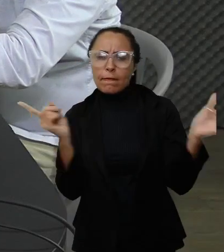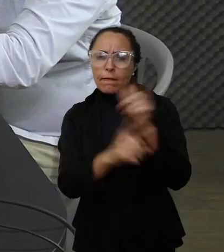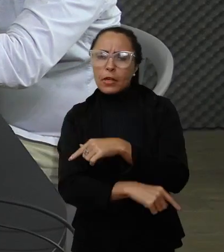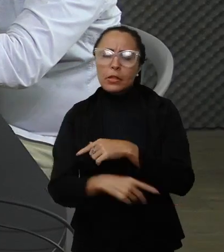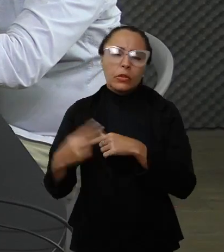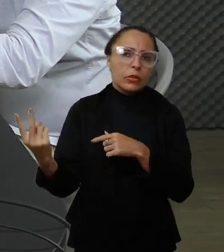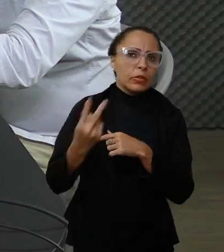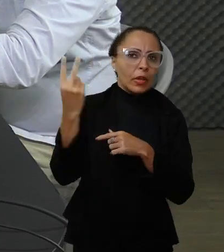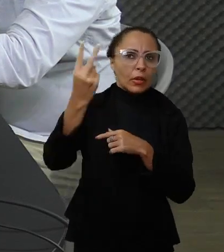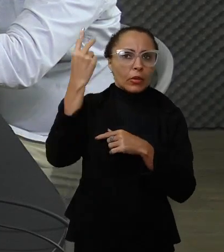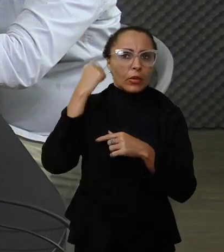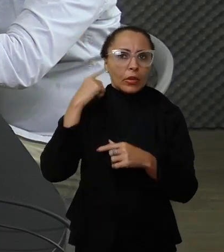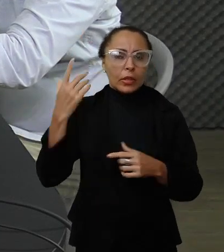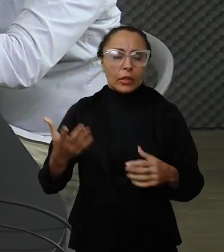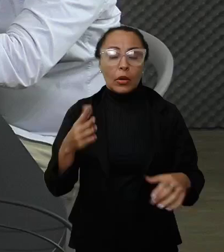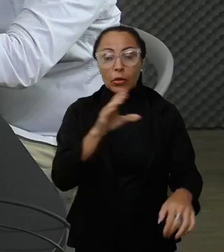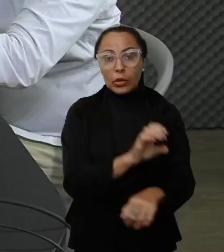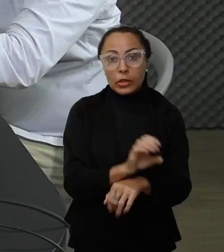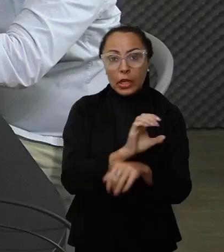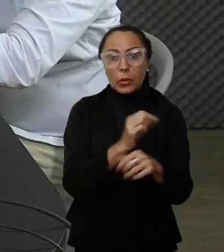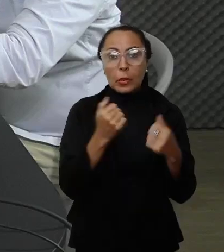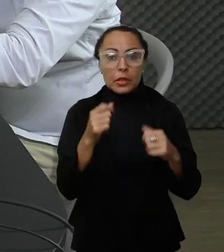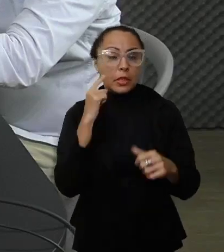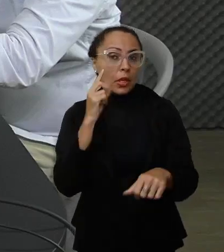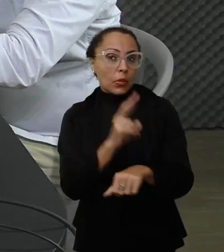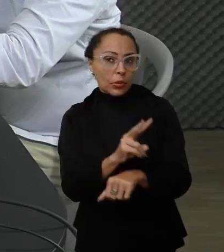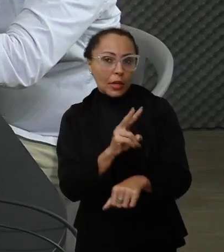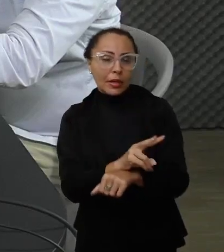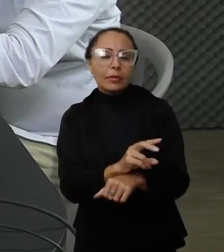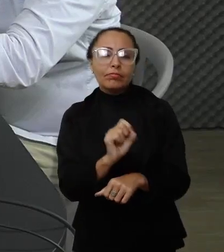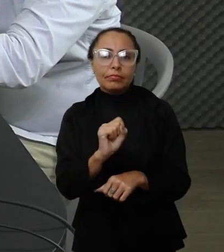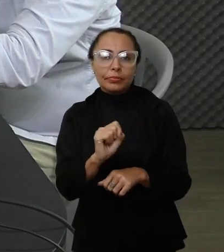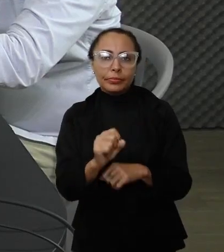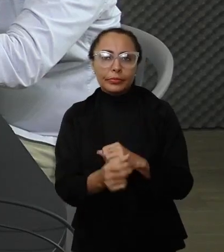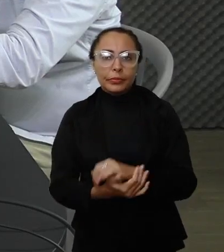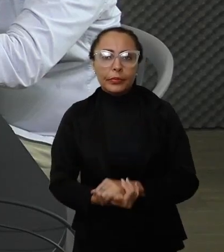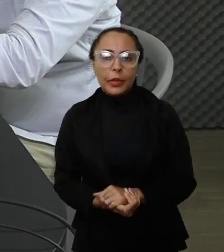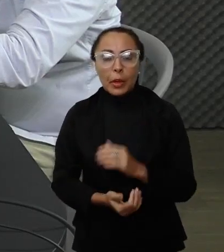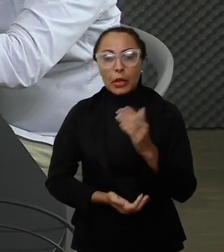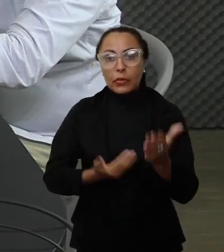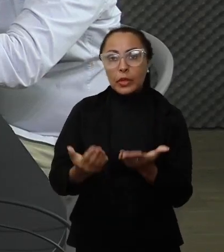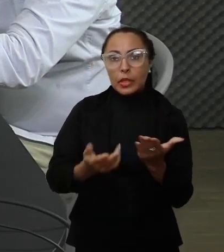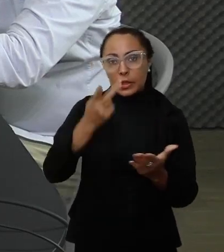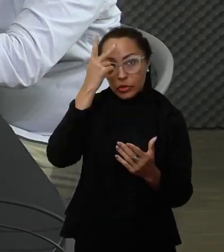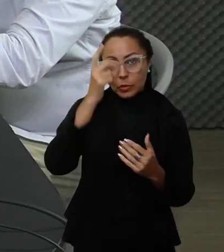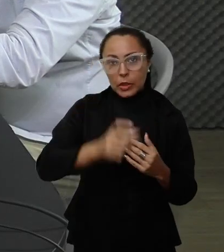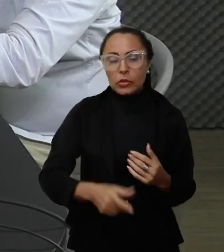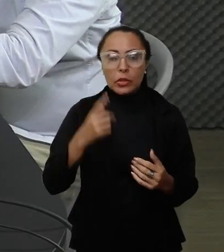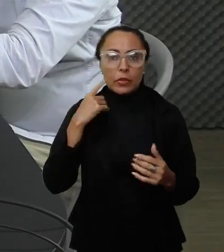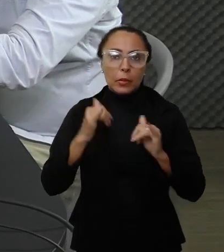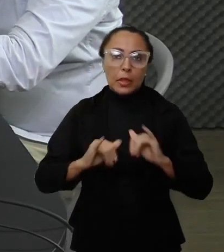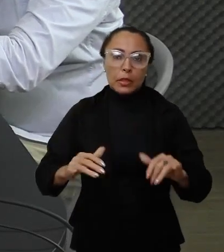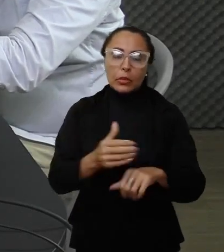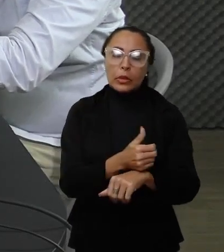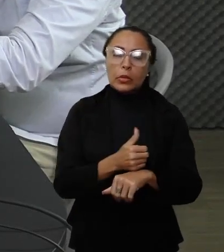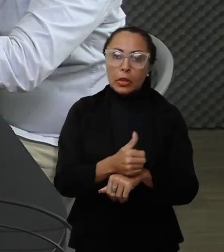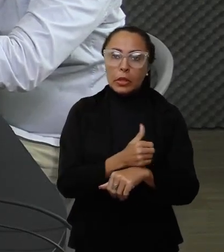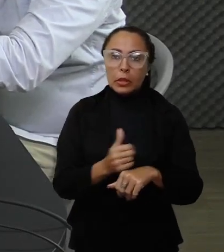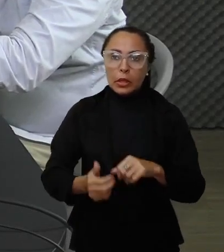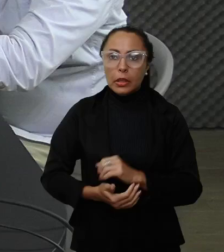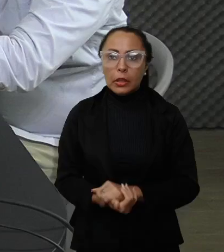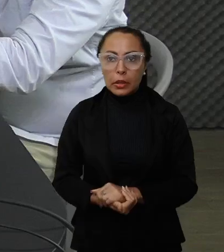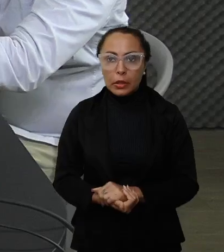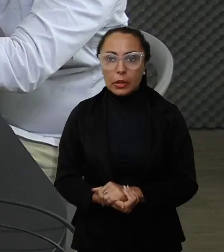O Sim. Estado é quem precisa cuidar disso para oferecer às pessoas informação de qualidade. Agora, de E que para forma? proteger